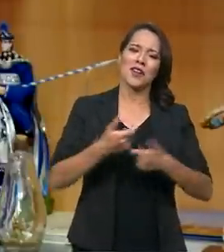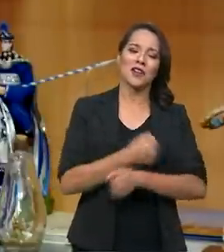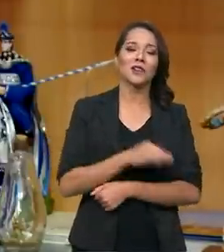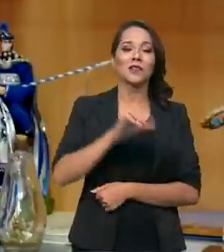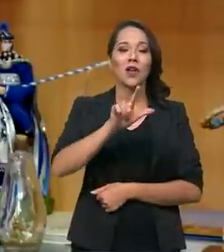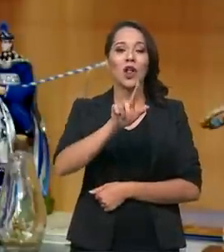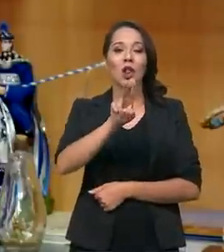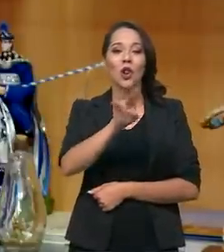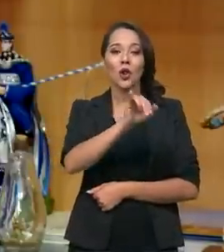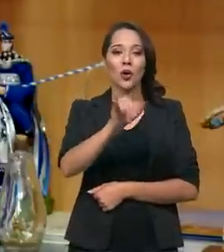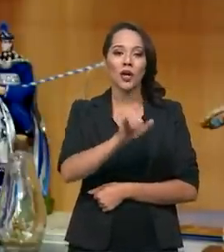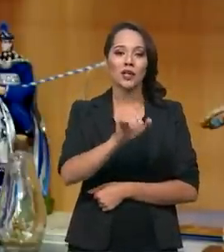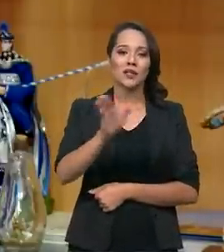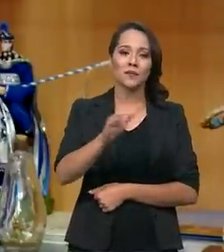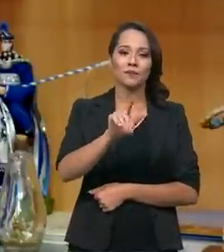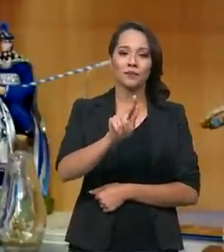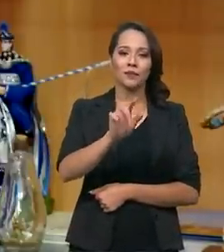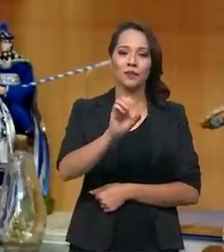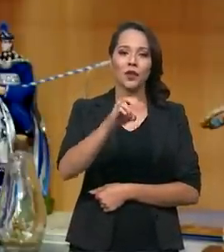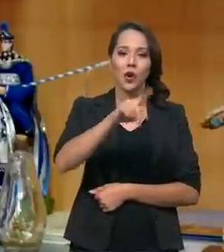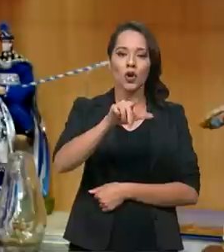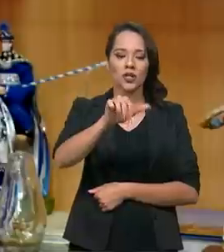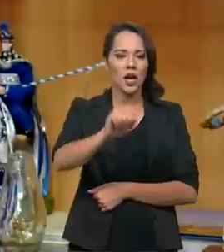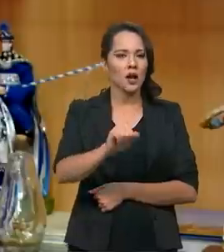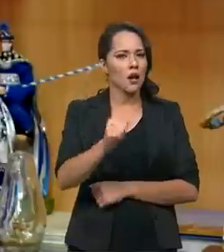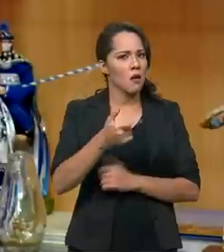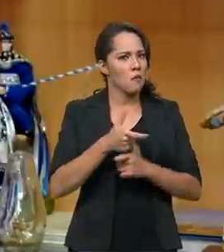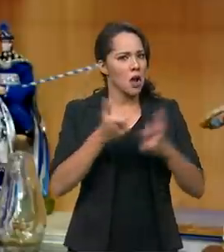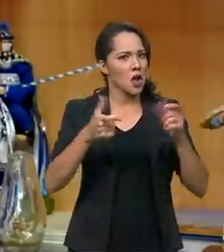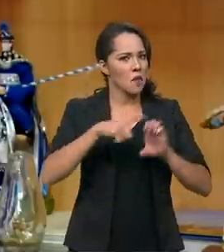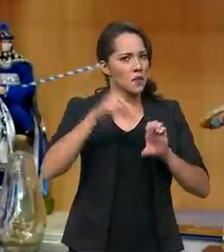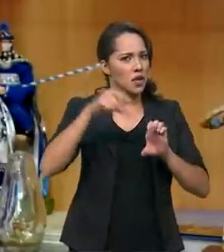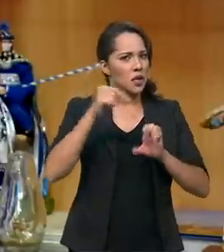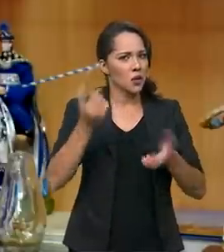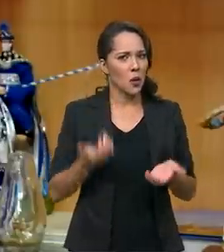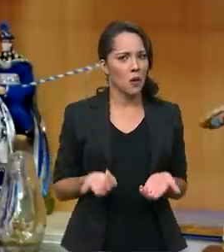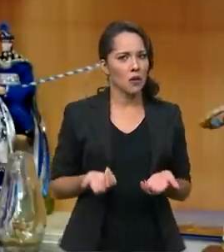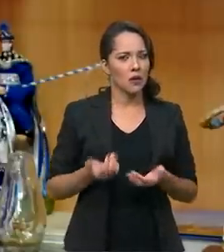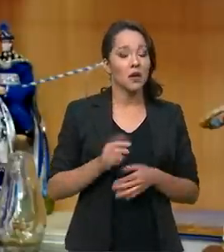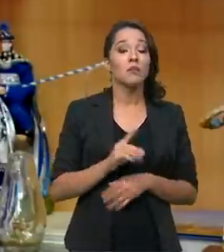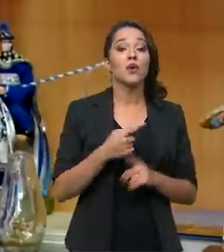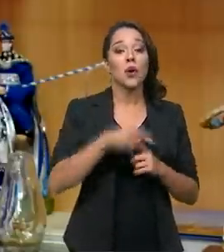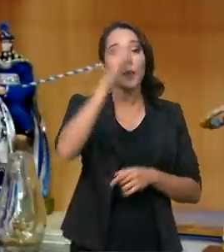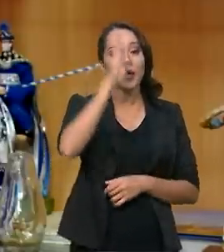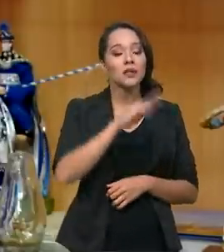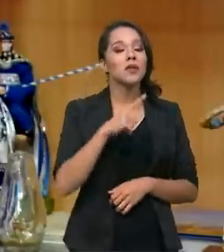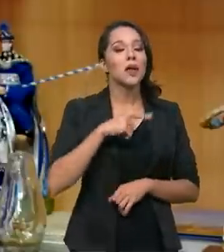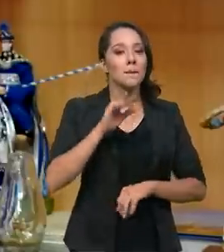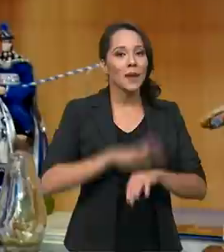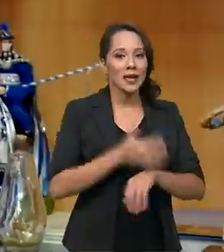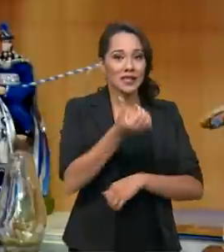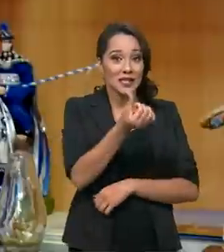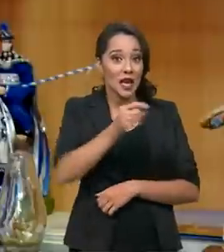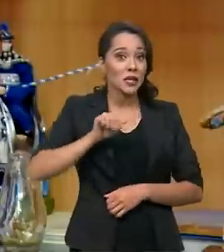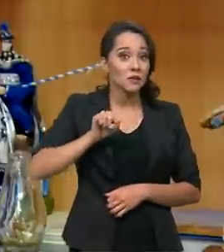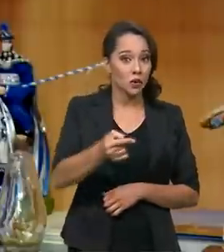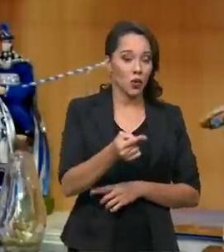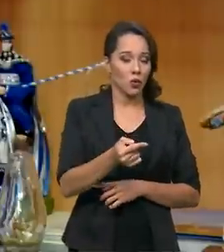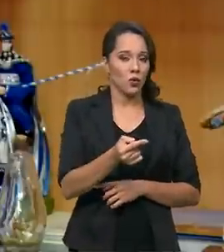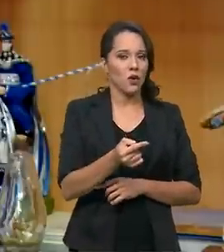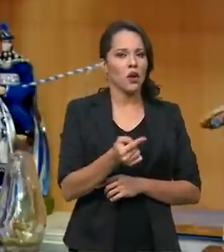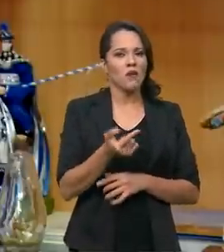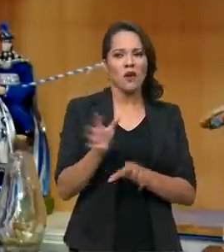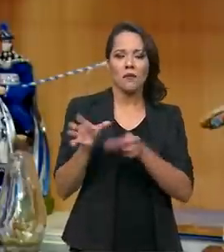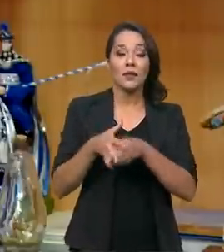é o seu para mim foi um dos maiores empreendedores que existiram porque veja bem o Brasil tem mais de 6.000 6 mil foram as bandas deixe